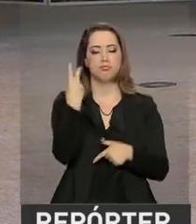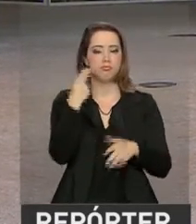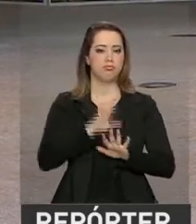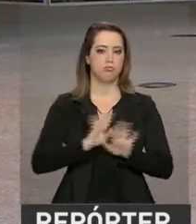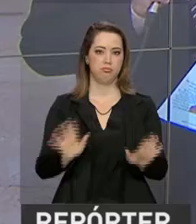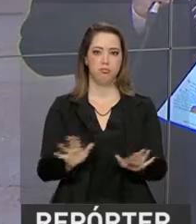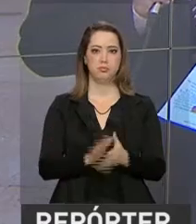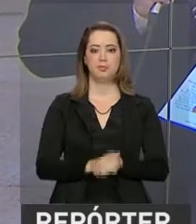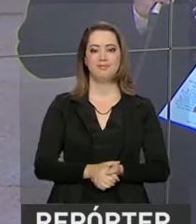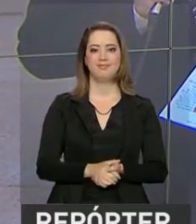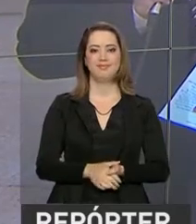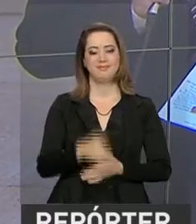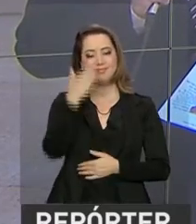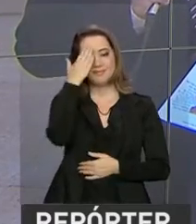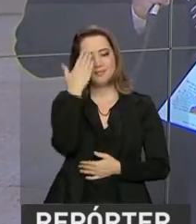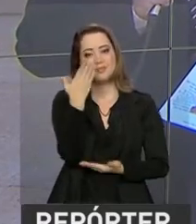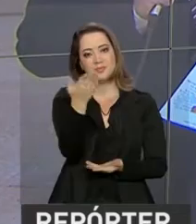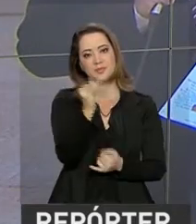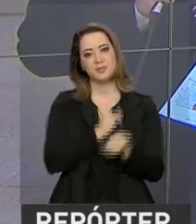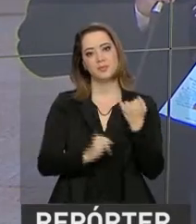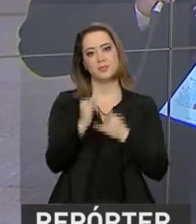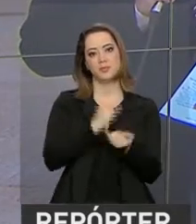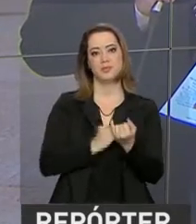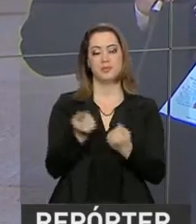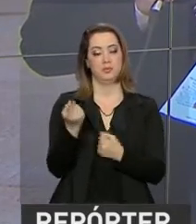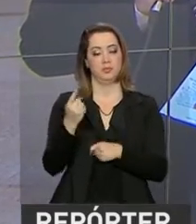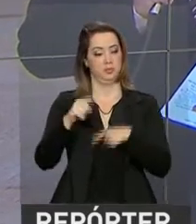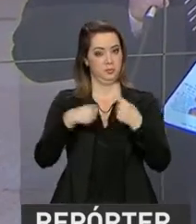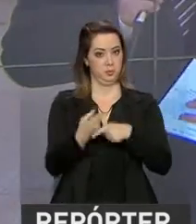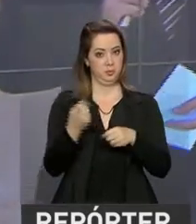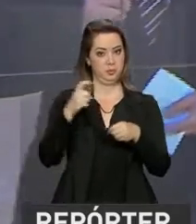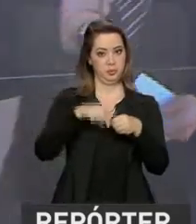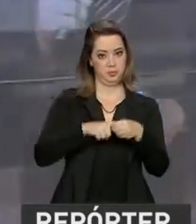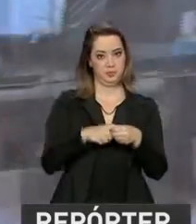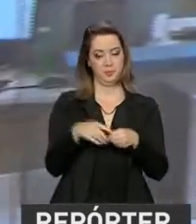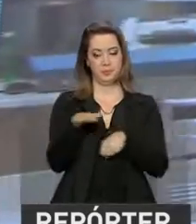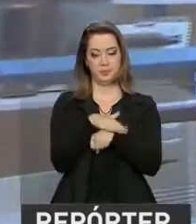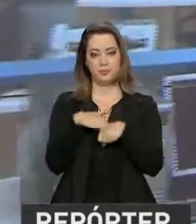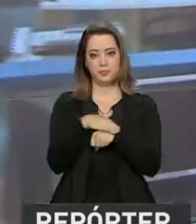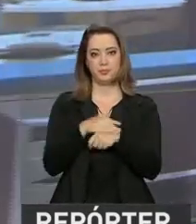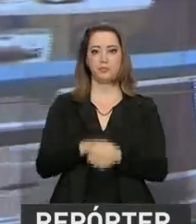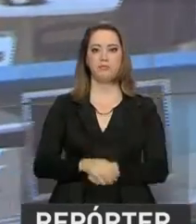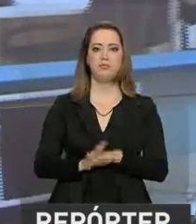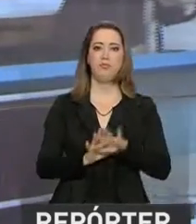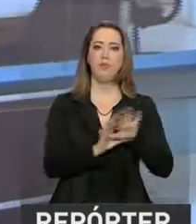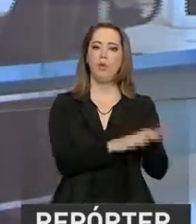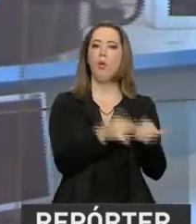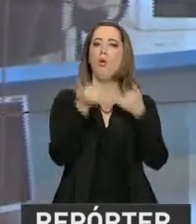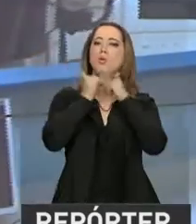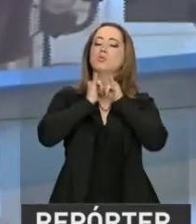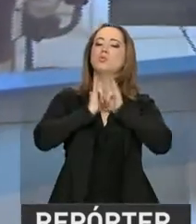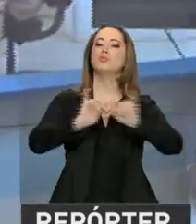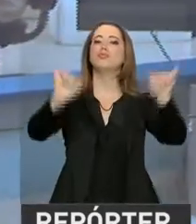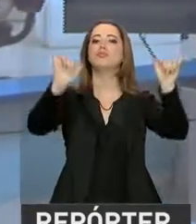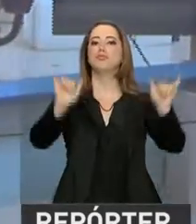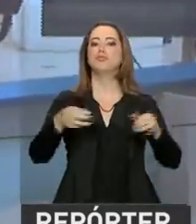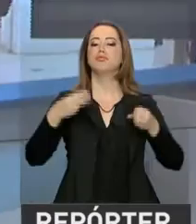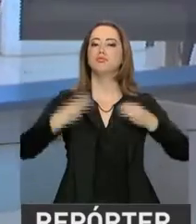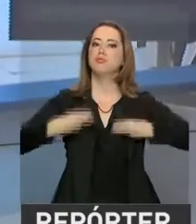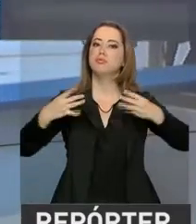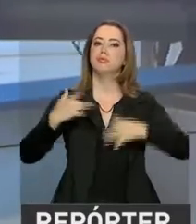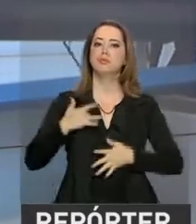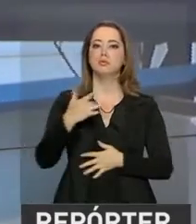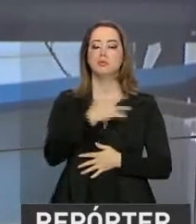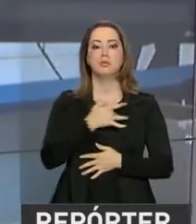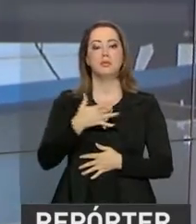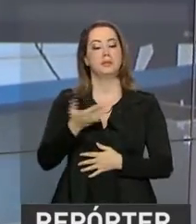Daniele? Obrigada, João Pedro, pelas suas informações. Daqui a pouco a gente volta a conversar. Uma campanha do Ministério da Saúde quer prevenir